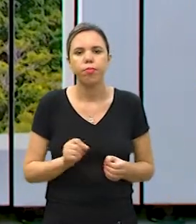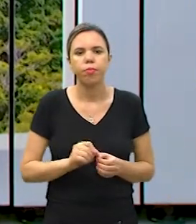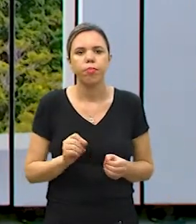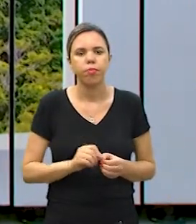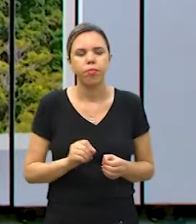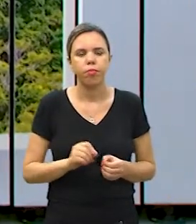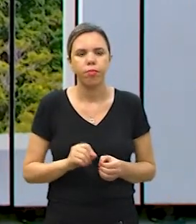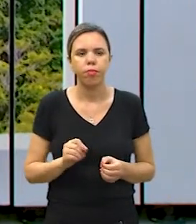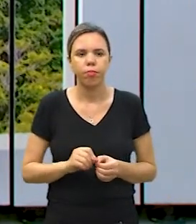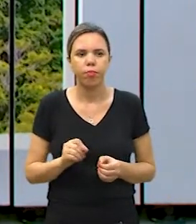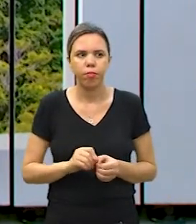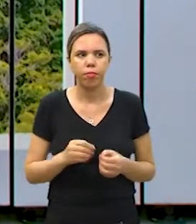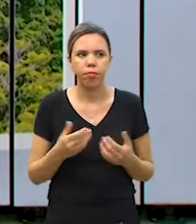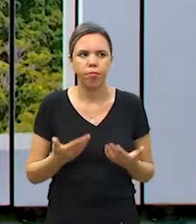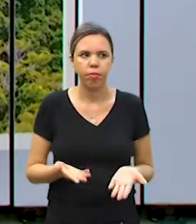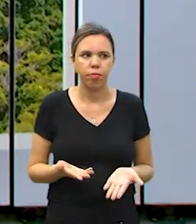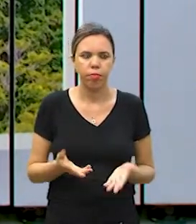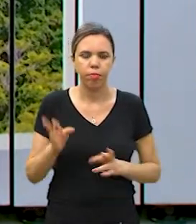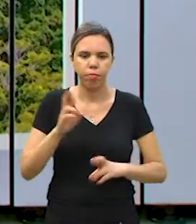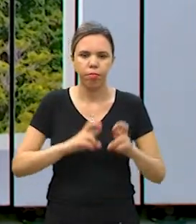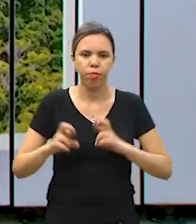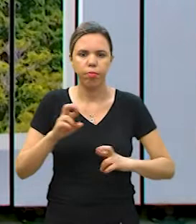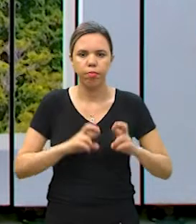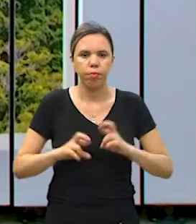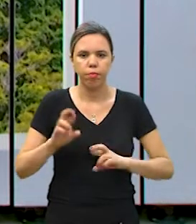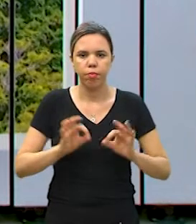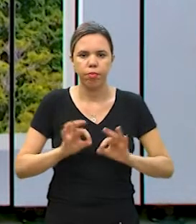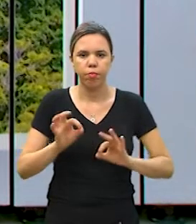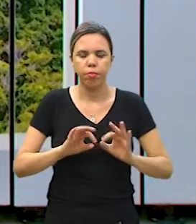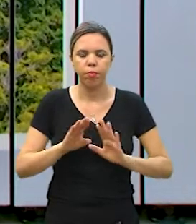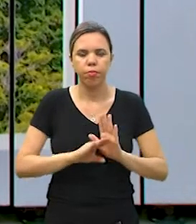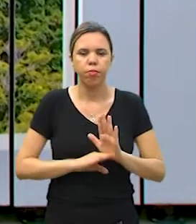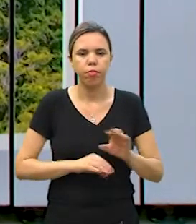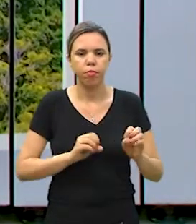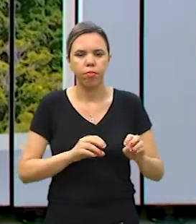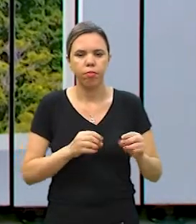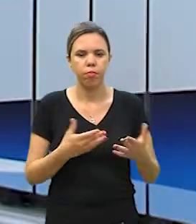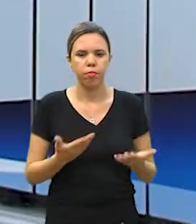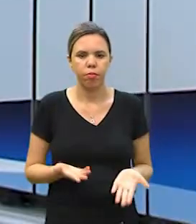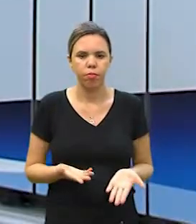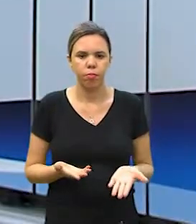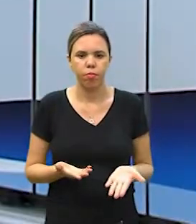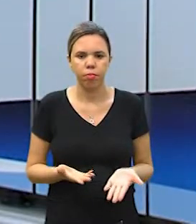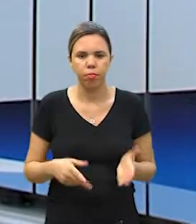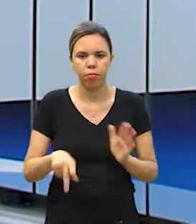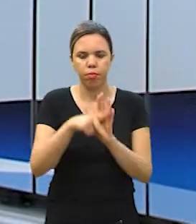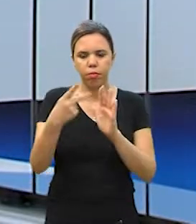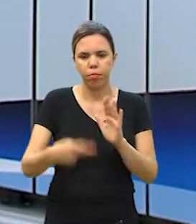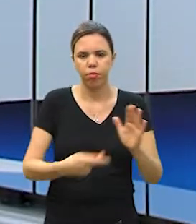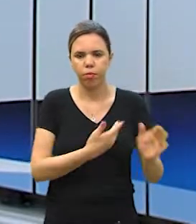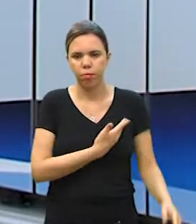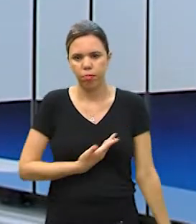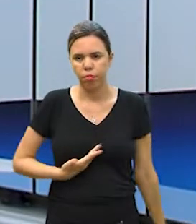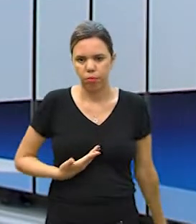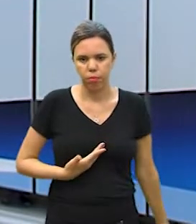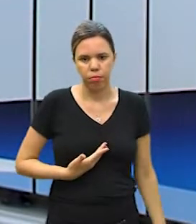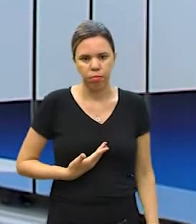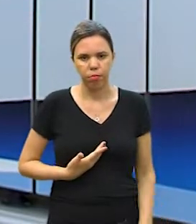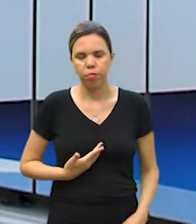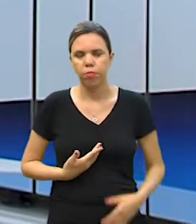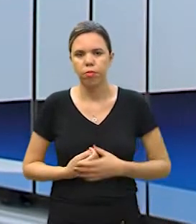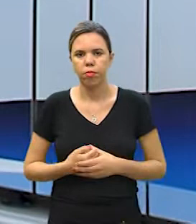fosse fazer uma análise do Plano Municipal de Educação, que o próprio governo